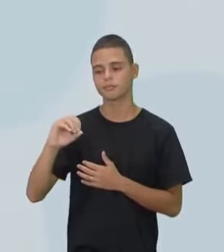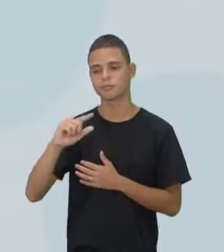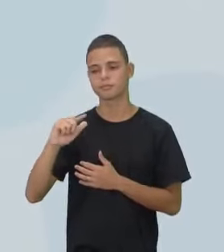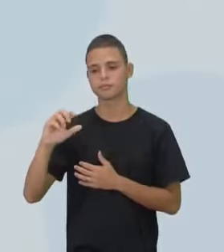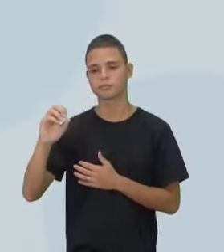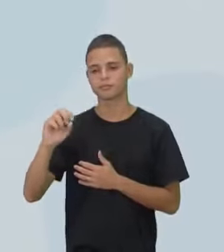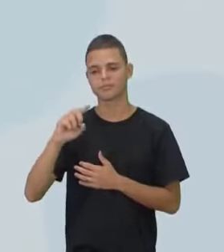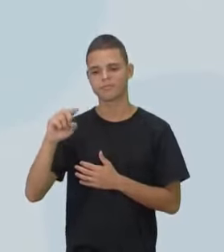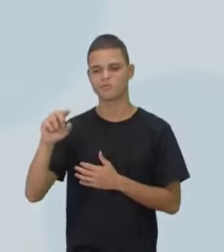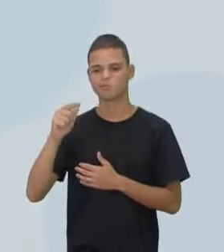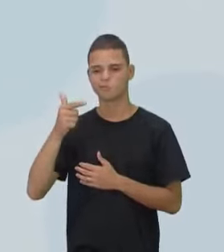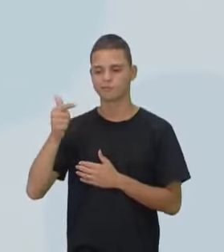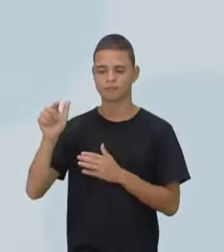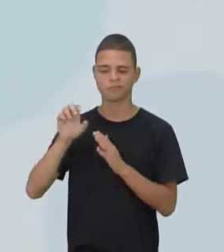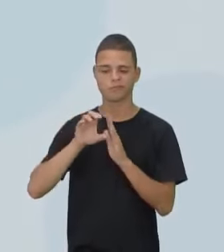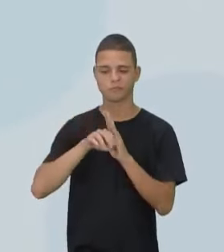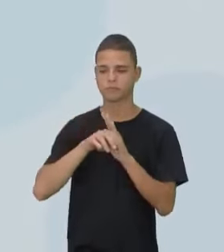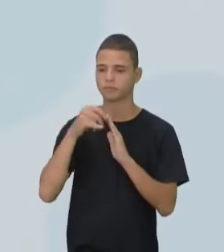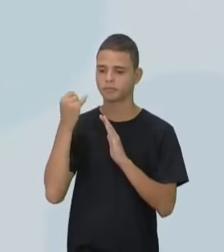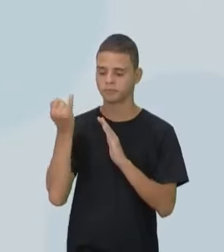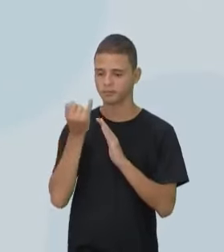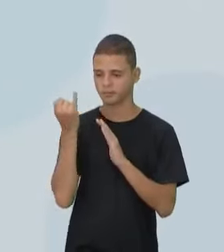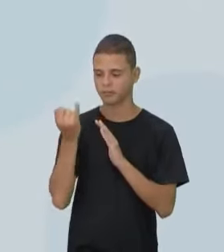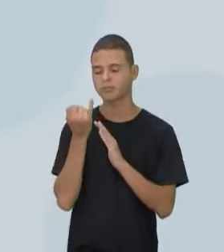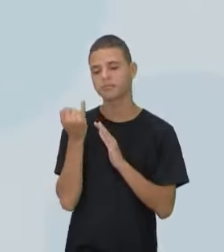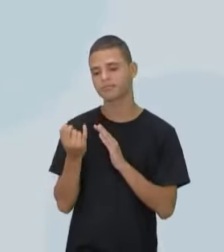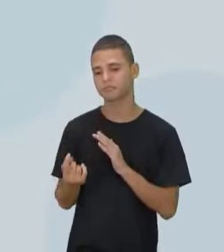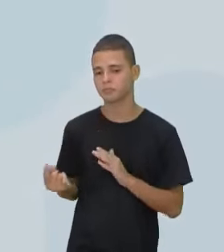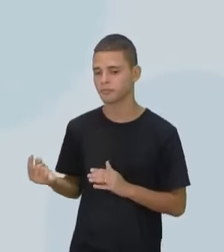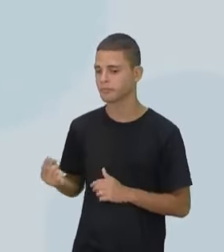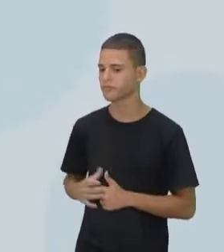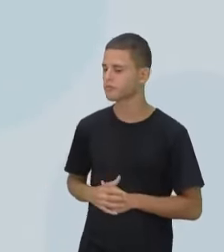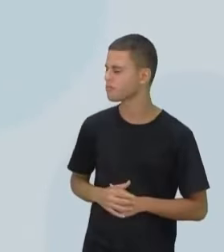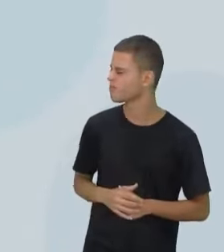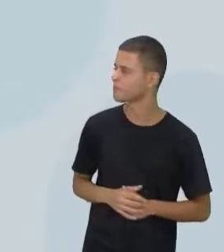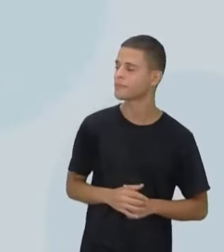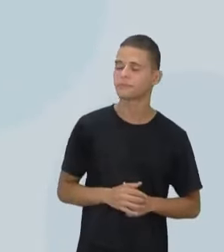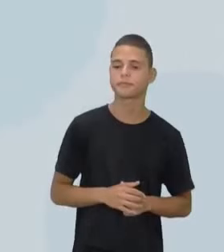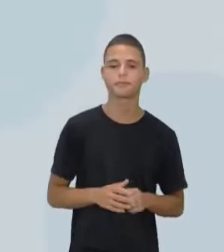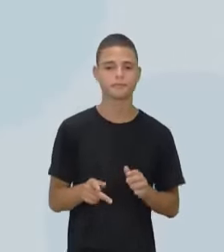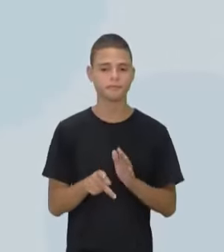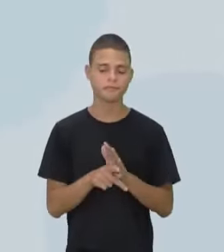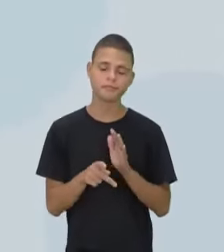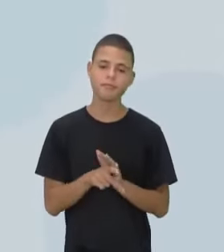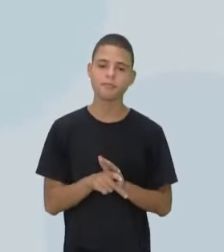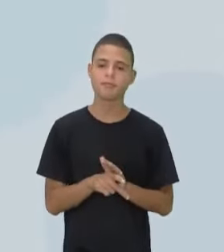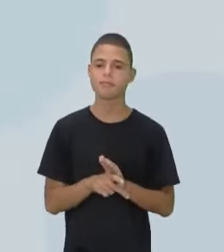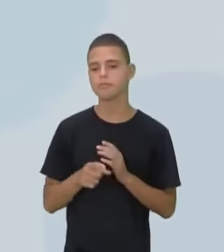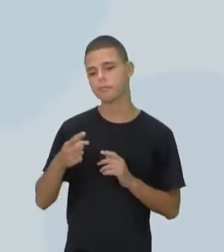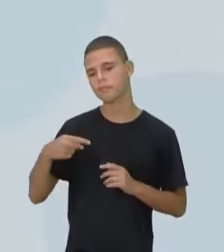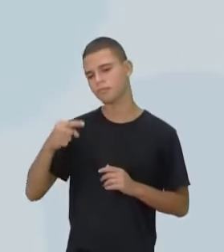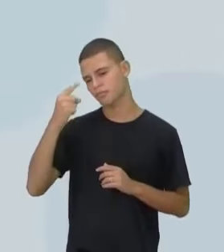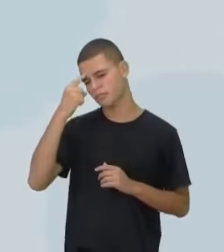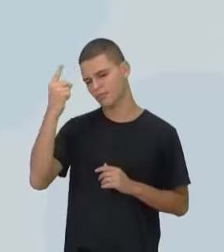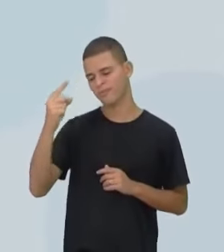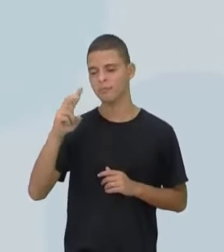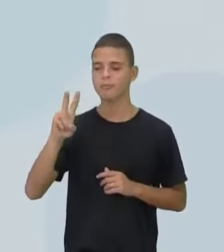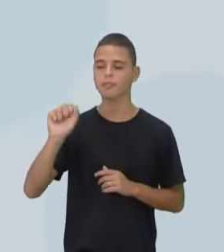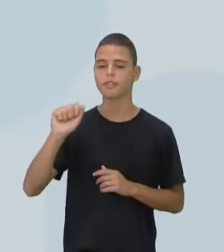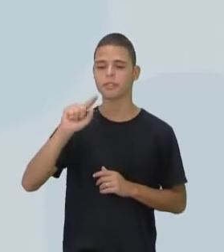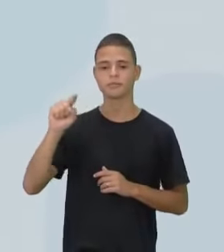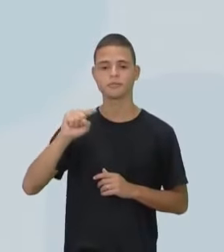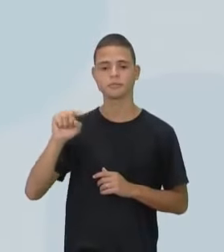muito importante que a gente tem que ter, não só na chuva de milímetro por hora, mas na vazão. E quando a gente fala de vazão, a gente